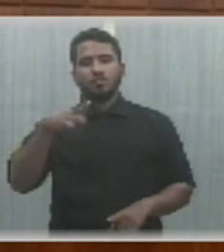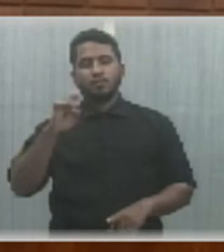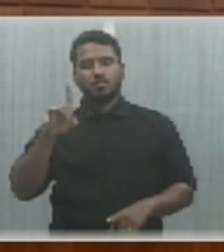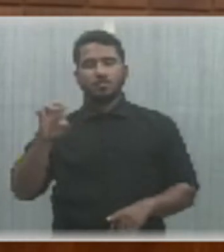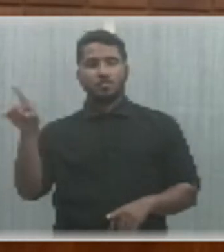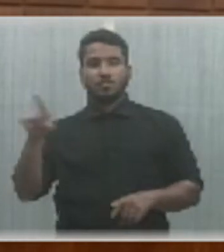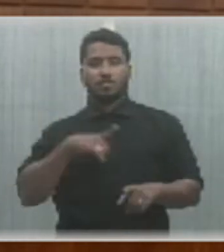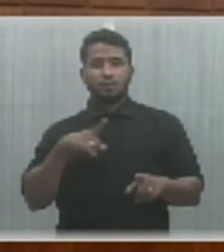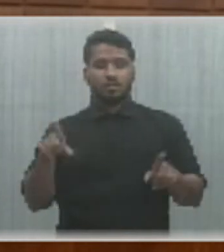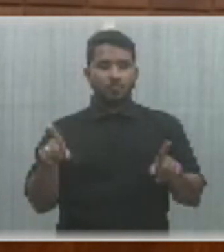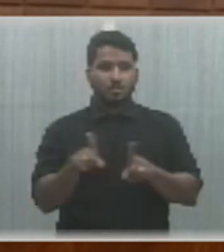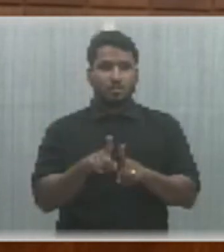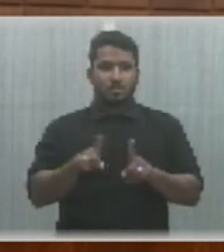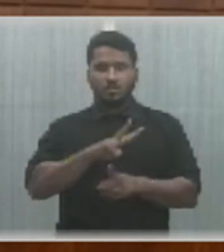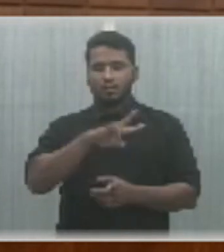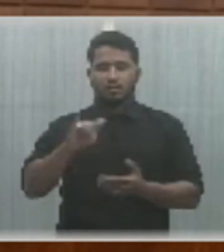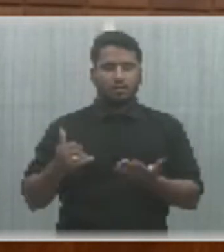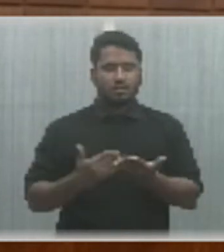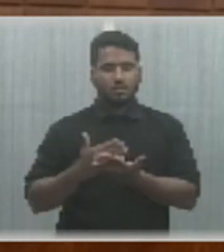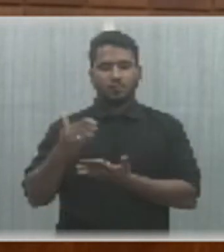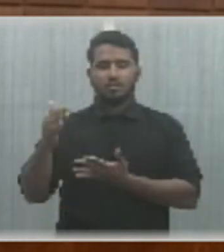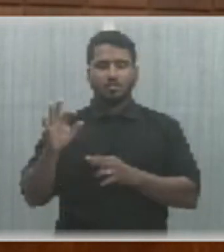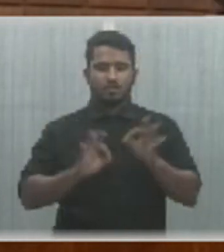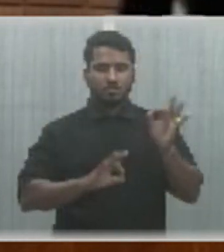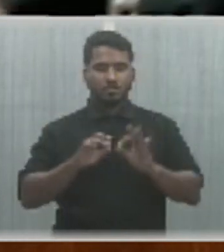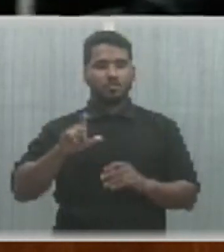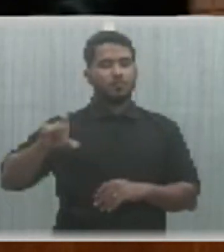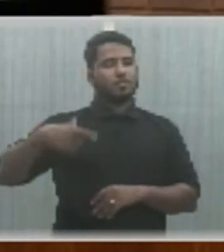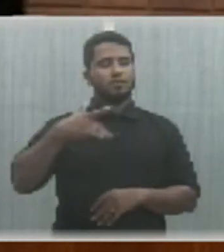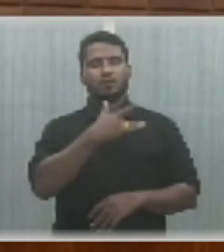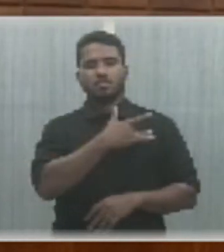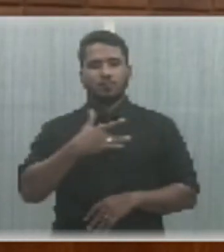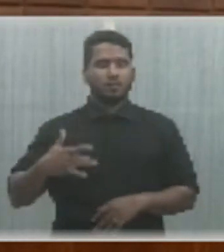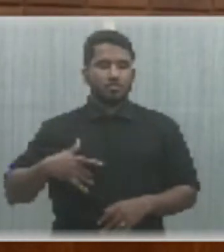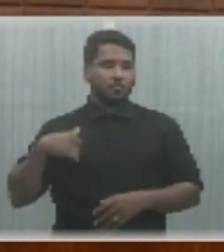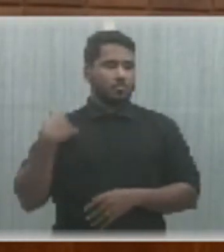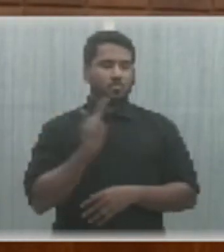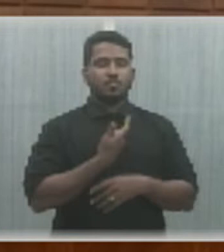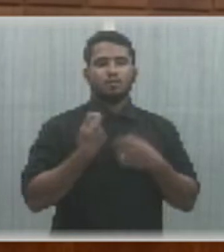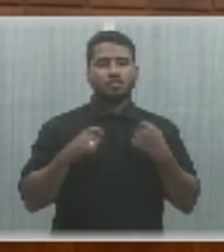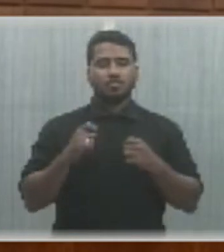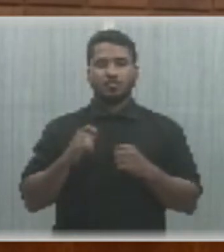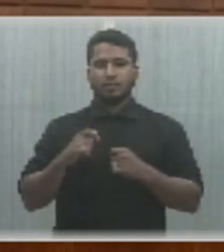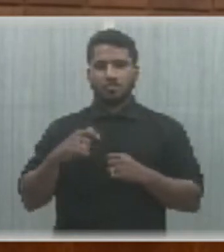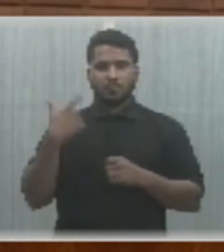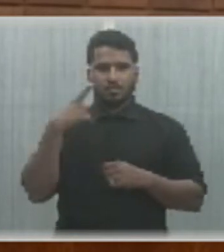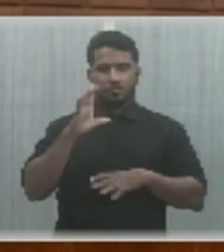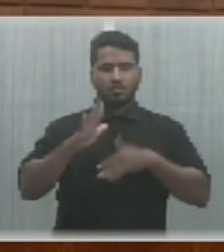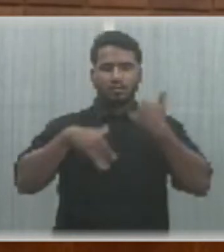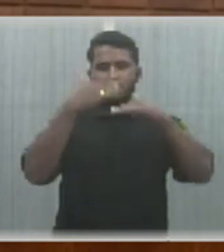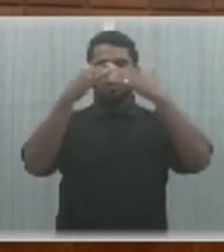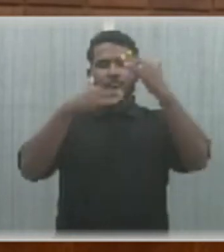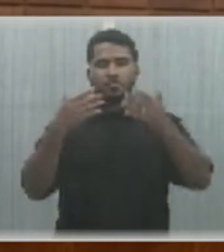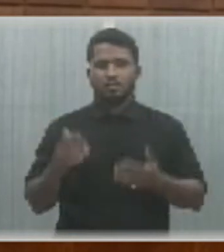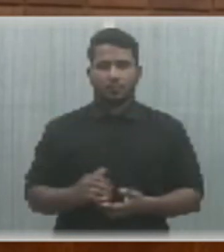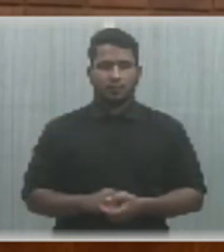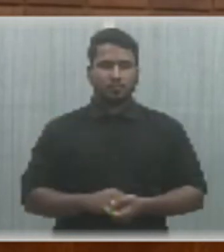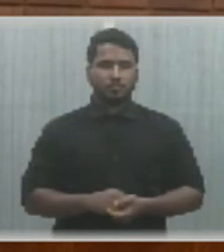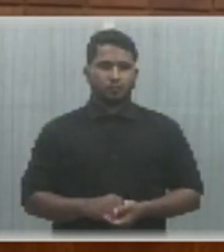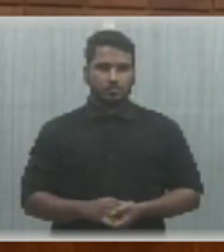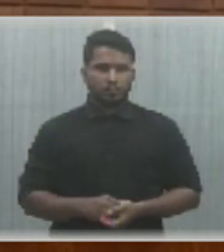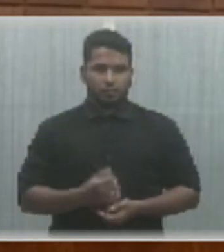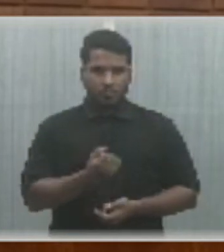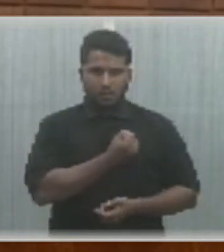ela está iniciando com um plano de saúde. E aí nós precisamos avançar. Esse número